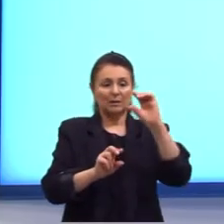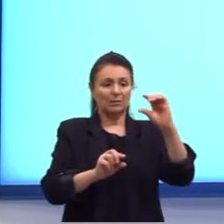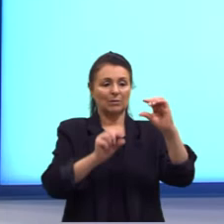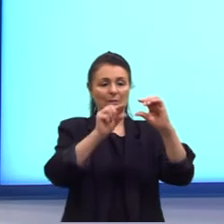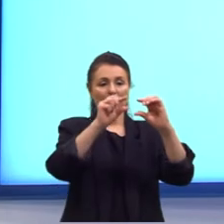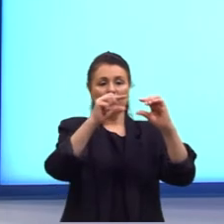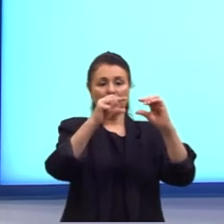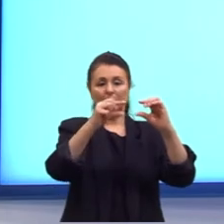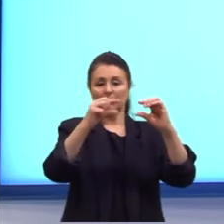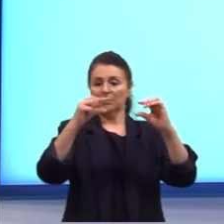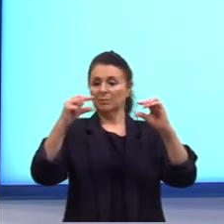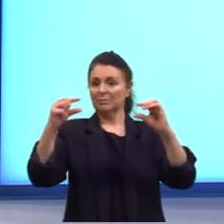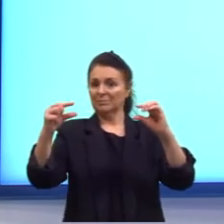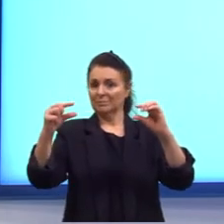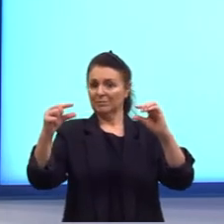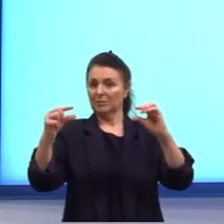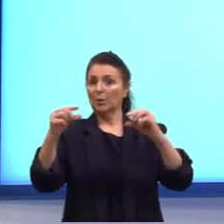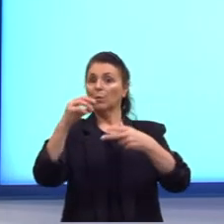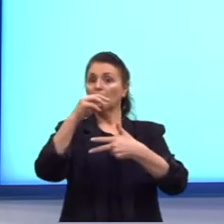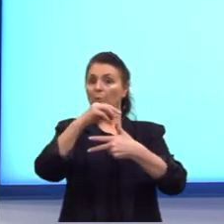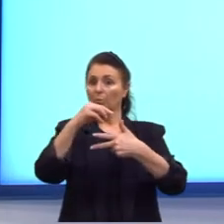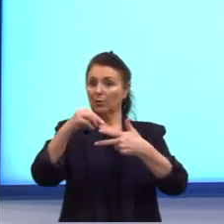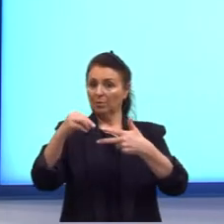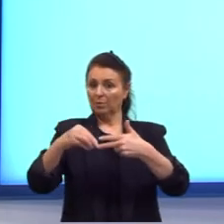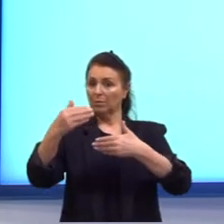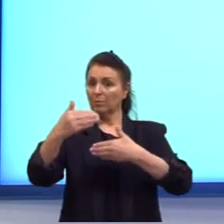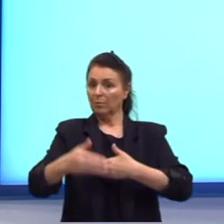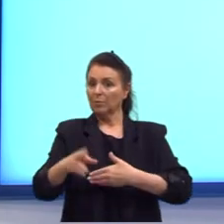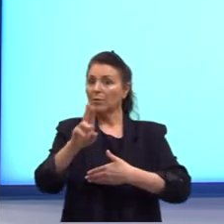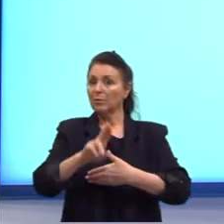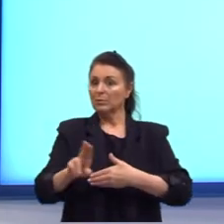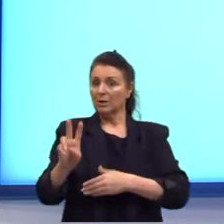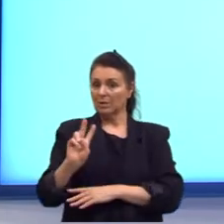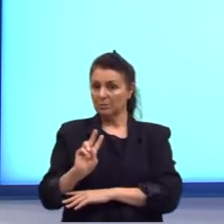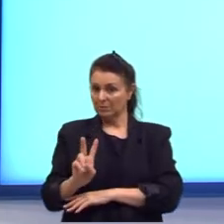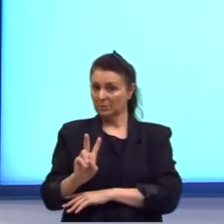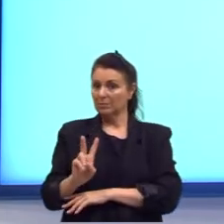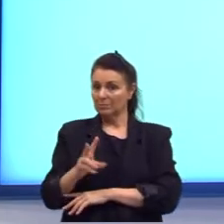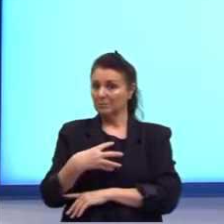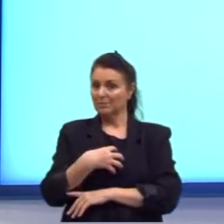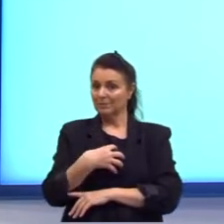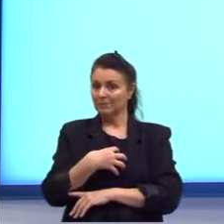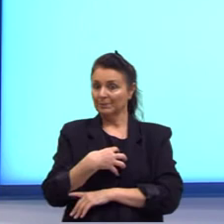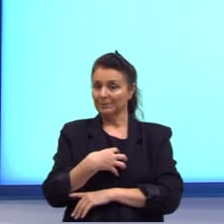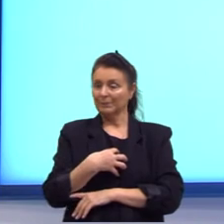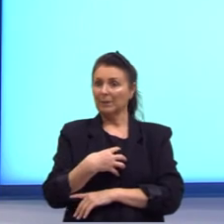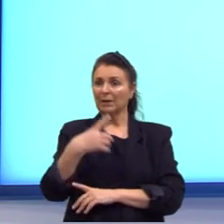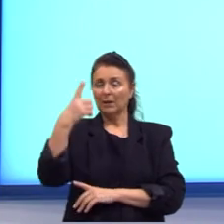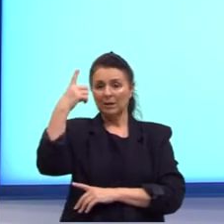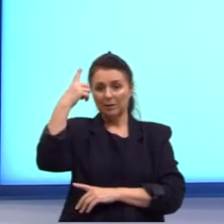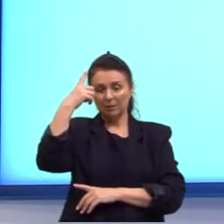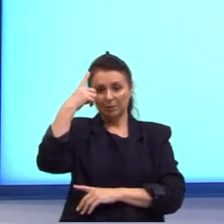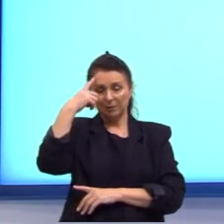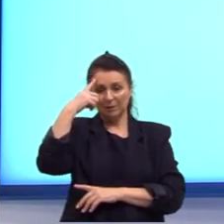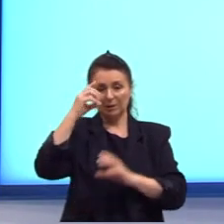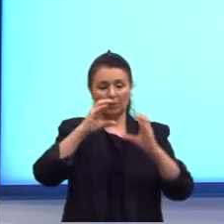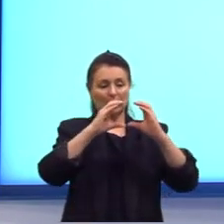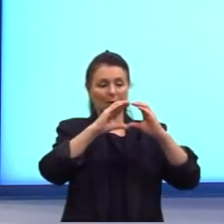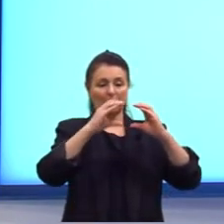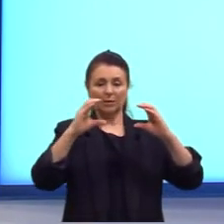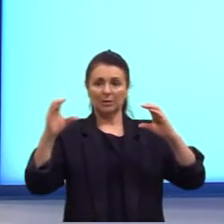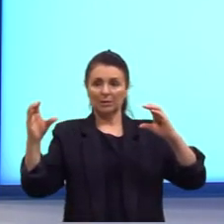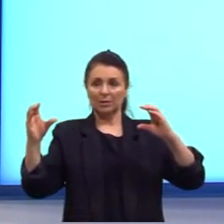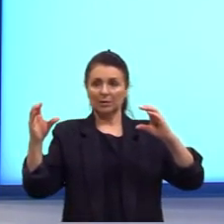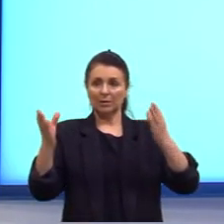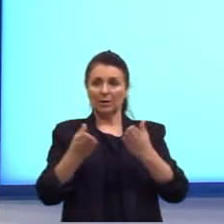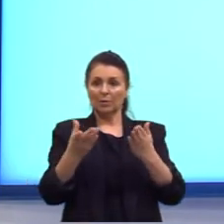resistência o Enem ele usa bastante as duas Tá bom então pensando em um circuito agora eu